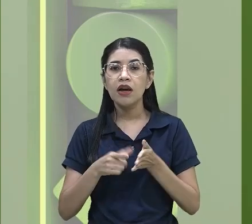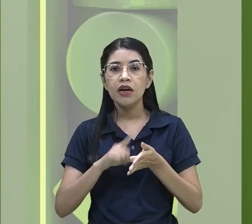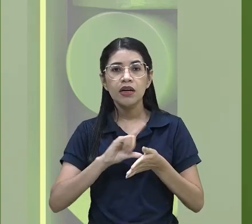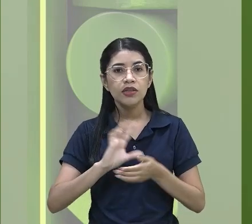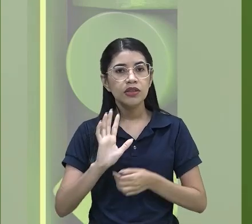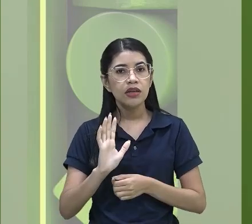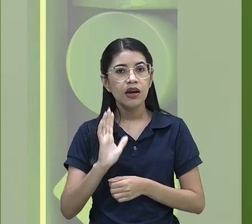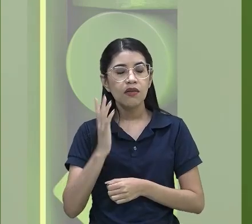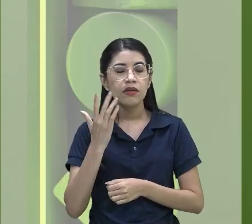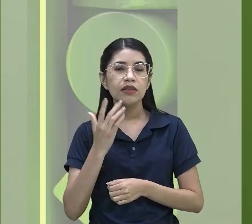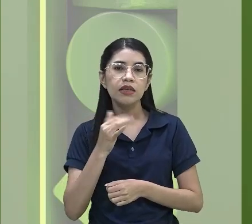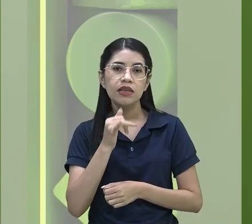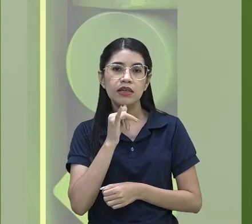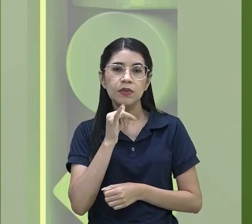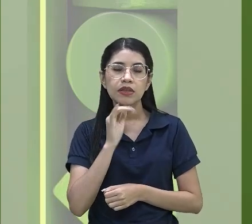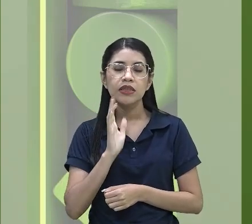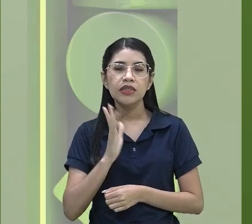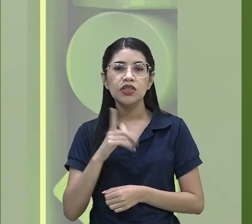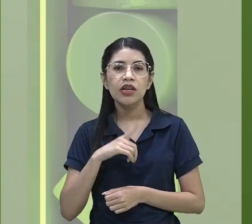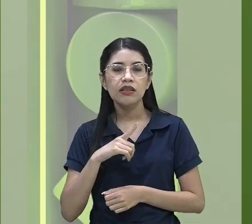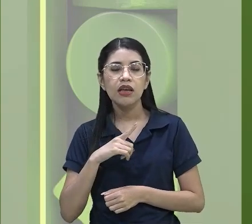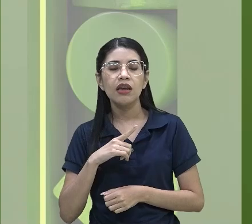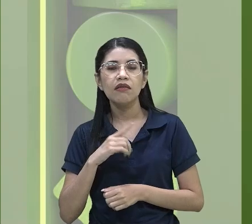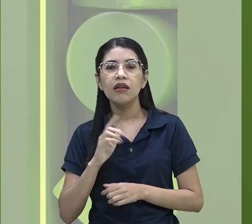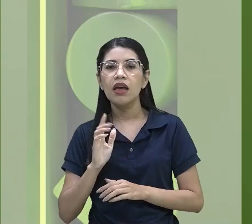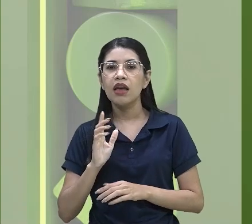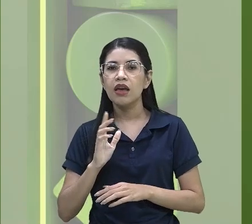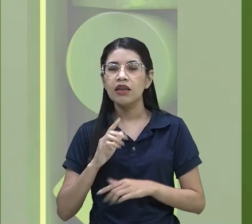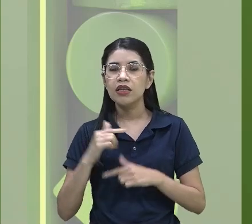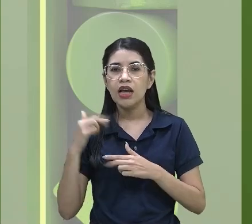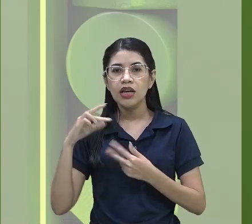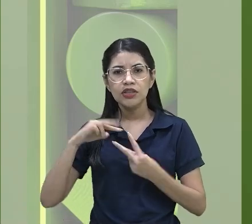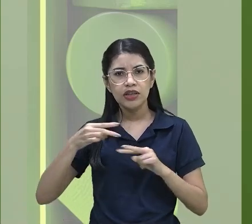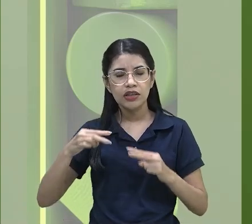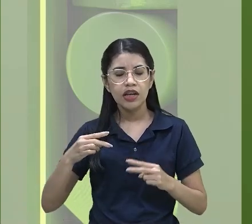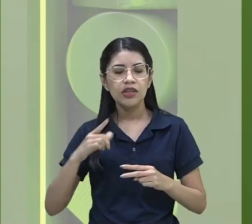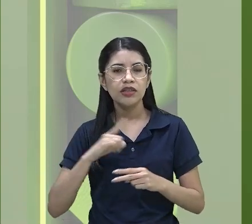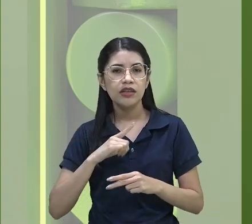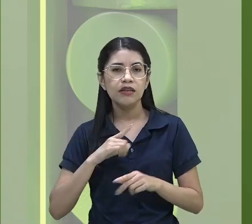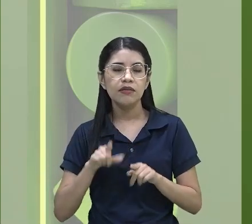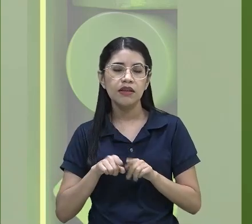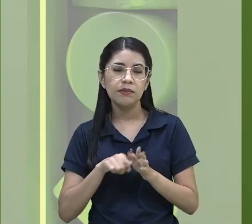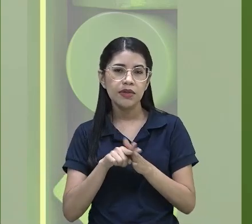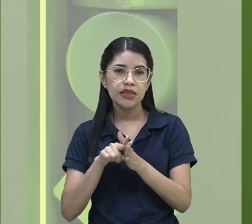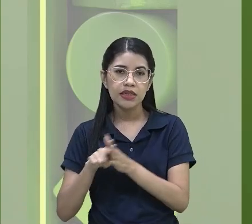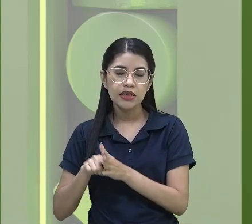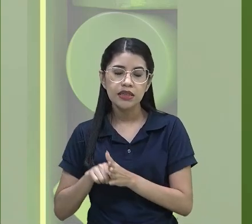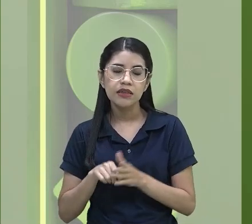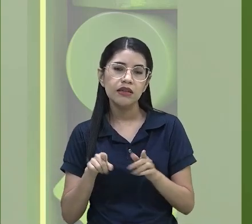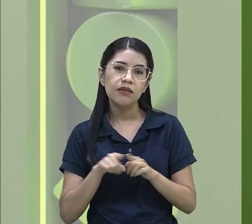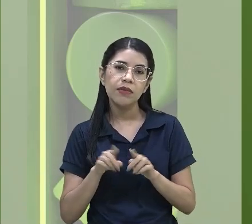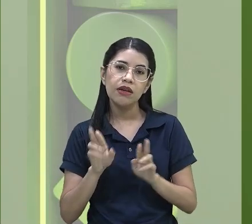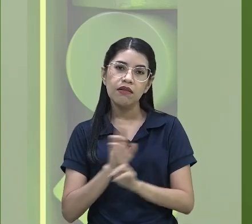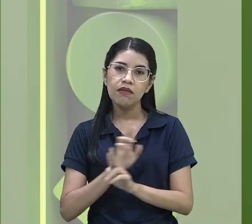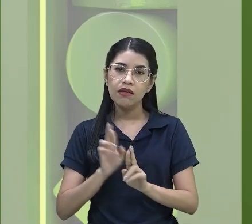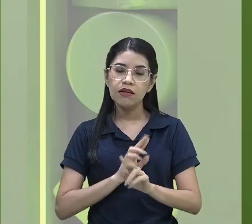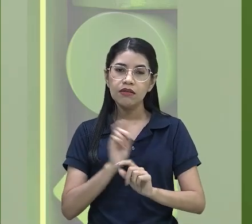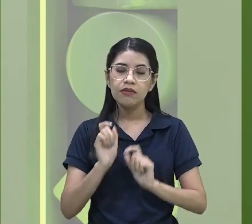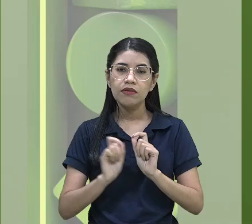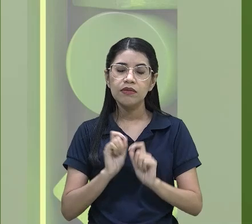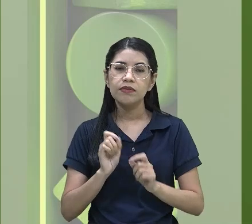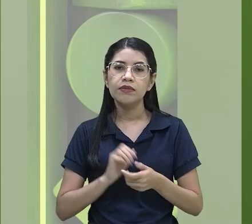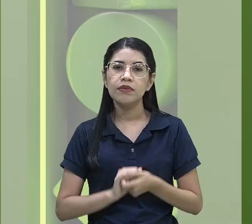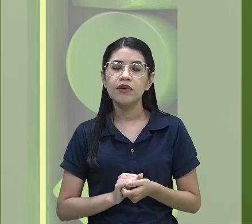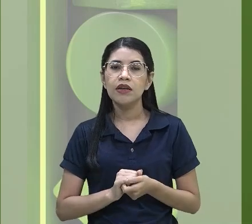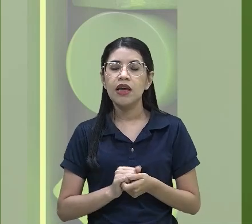aconteçam, né, quando uma pessoa tem predisposição para desenvolver. Existem muitos estudos, existem estudos relacionados com o seu